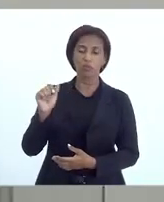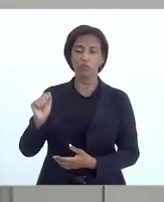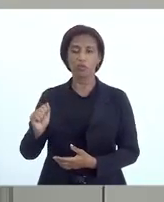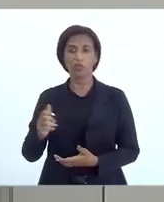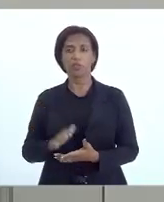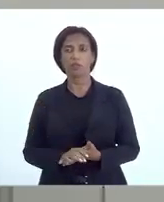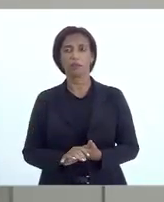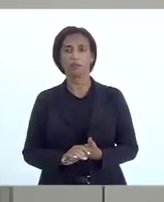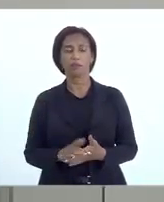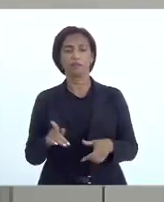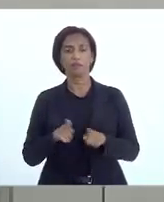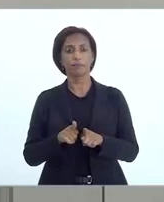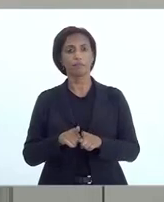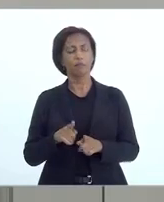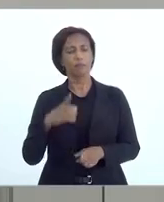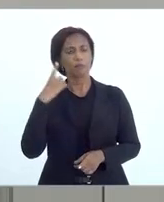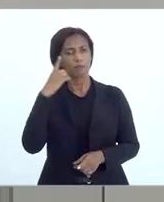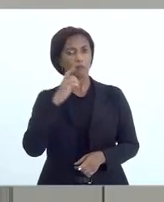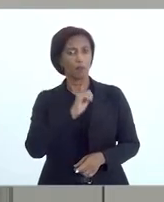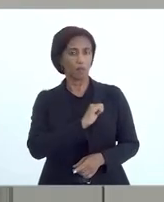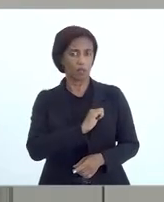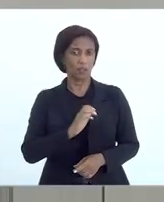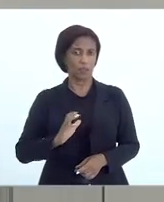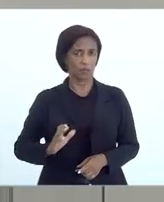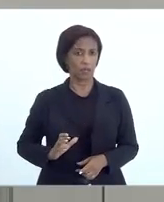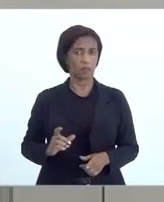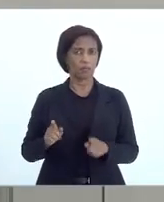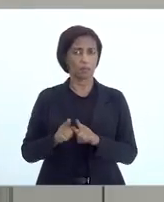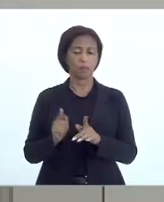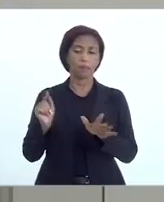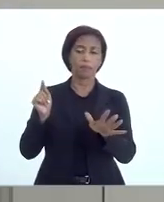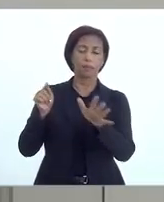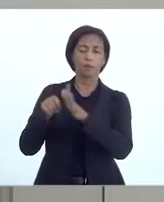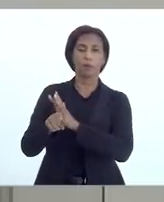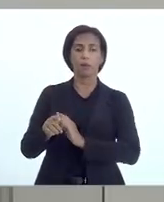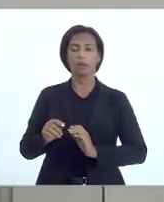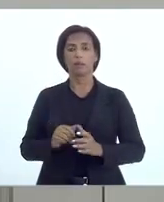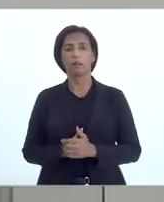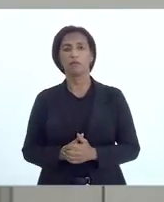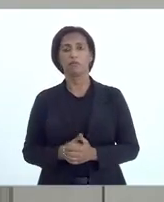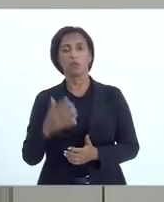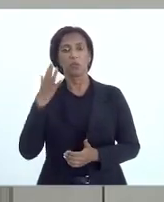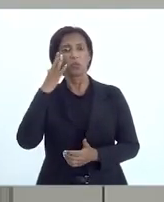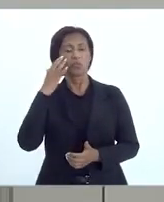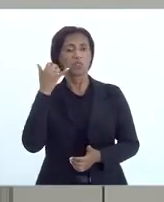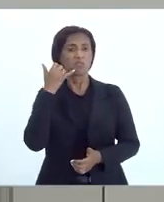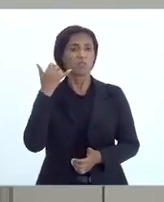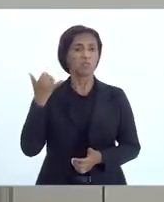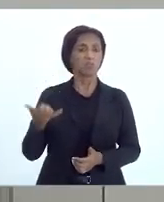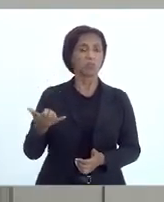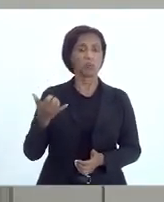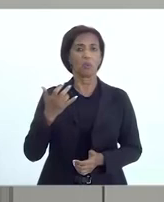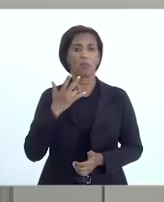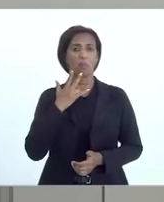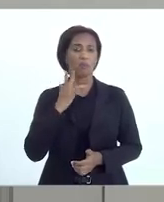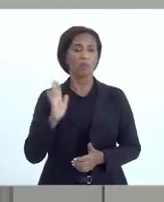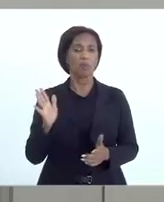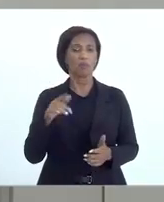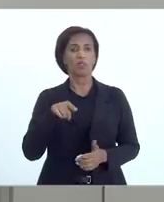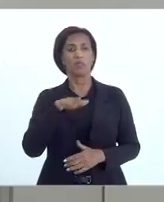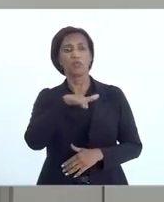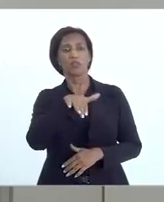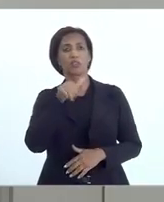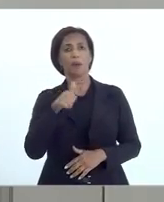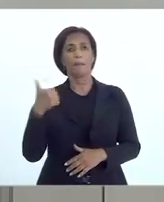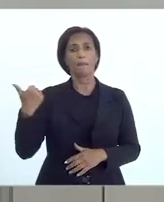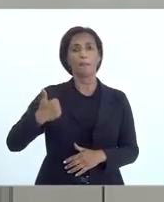Luzi ver o estado André Ceciliano Presidente André Ceciliano perguntou a ele se ele fez um telefone onde a cês vão ser